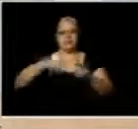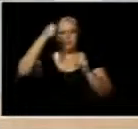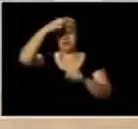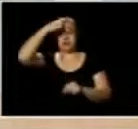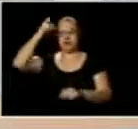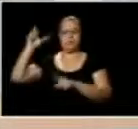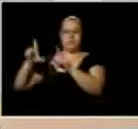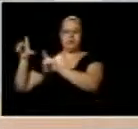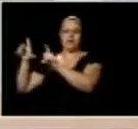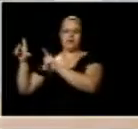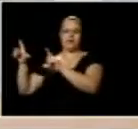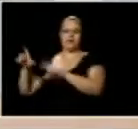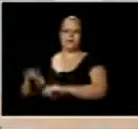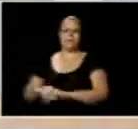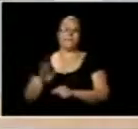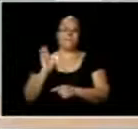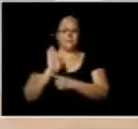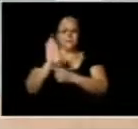denúncia está aqui, ó.